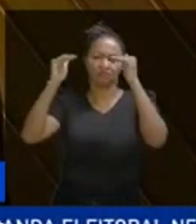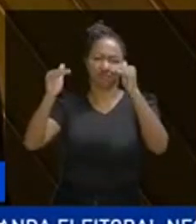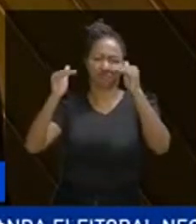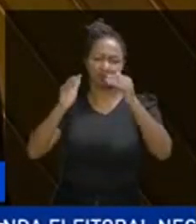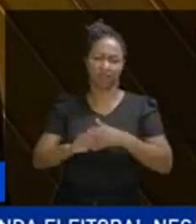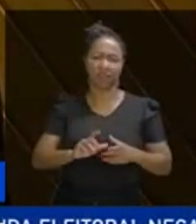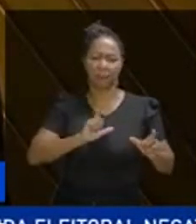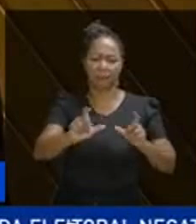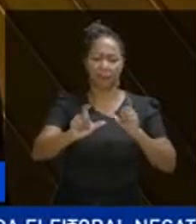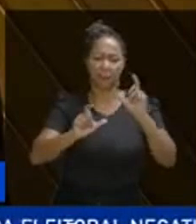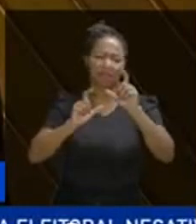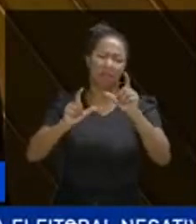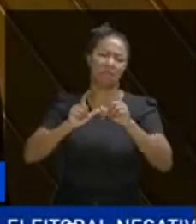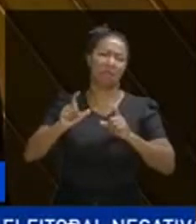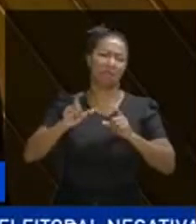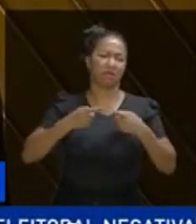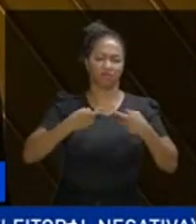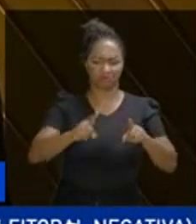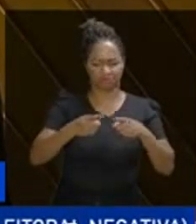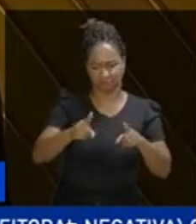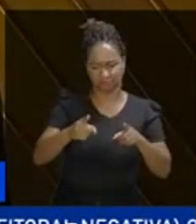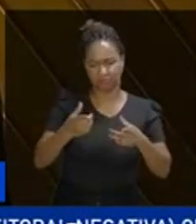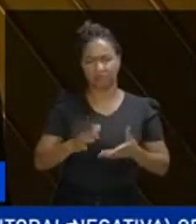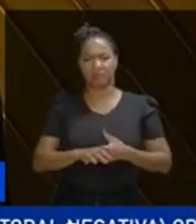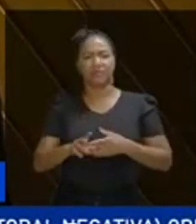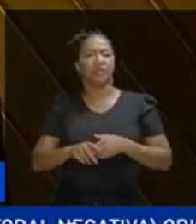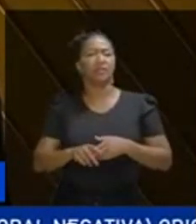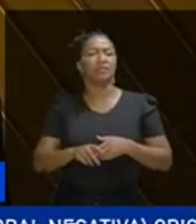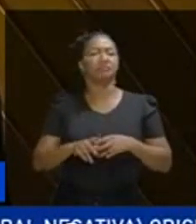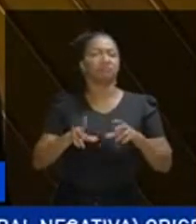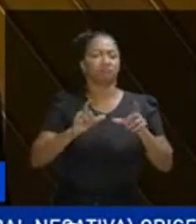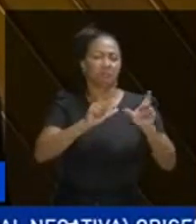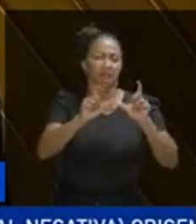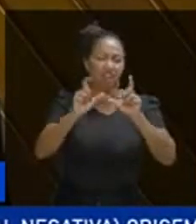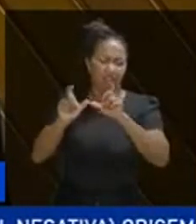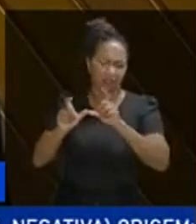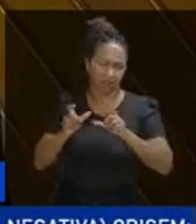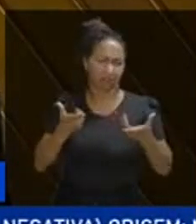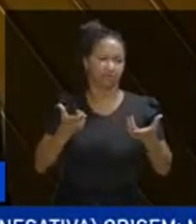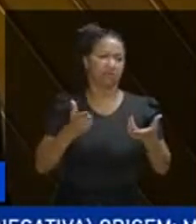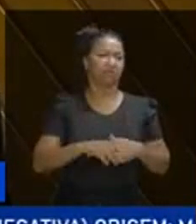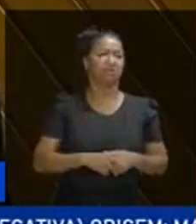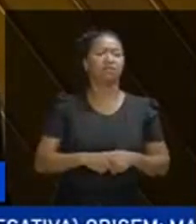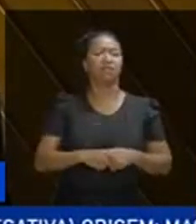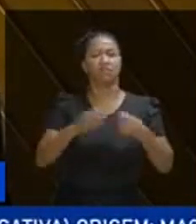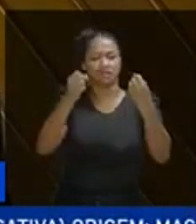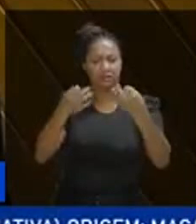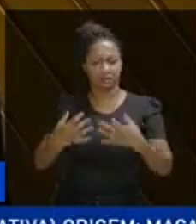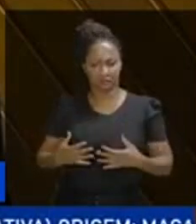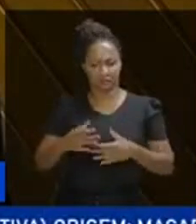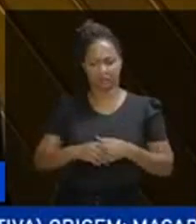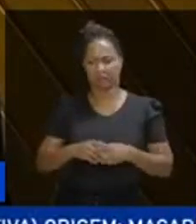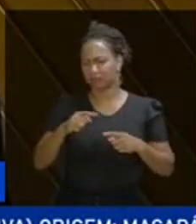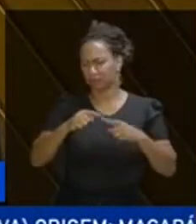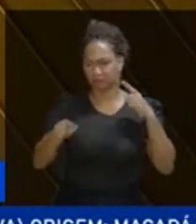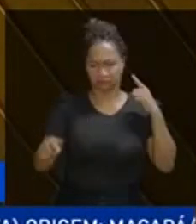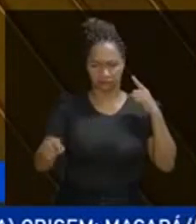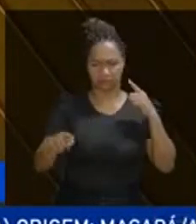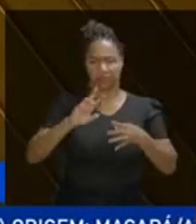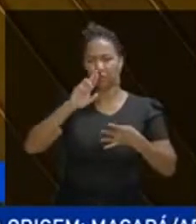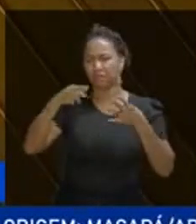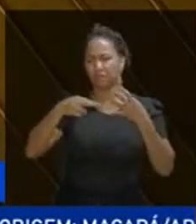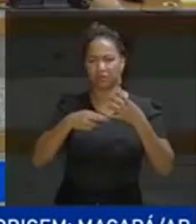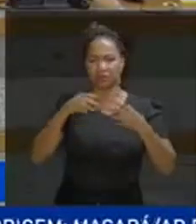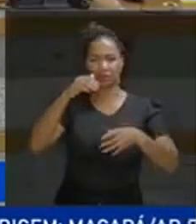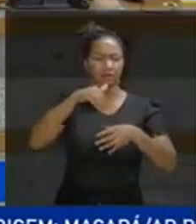injuriosos, quando lançados em campanha eleitoral, termos que normalmente traduzem ofensa. Ante o exposto, nego o provimento ao recurso eleitoral. É